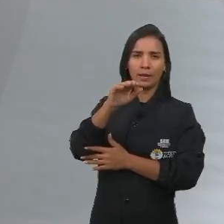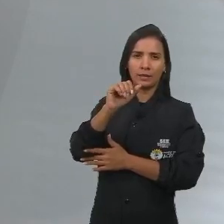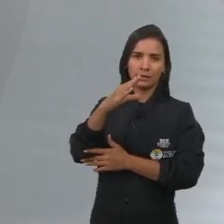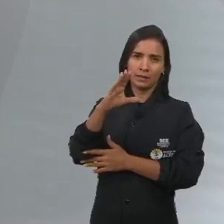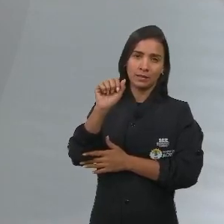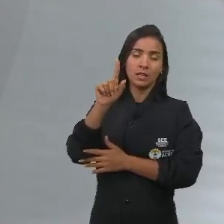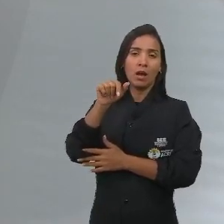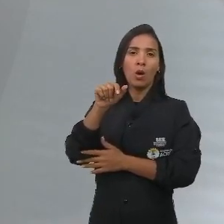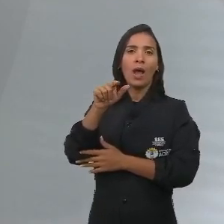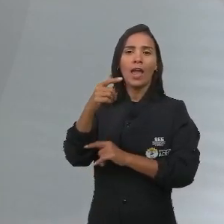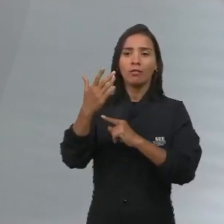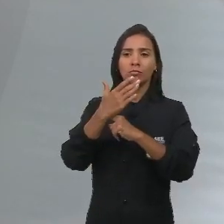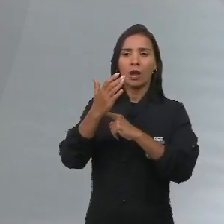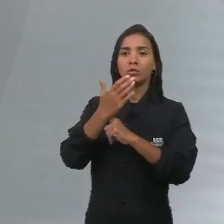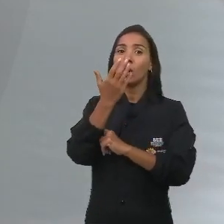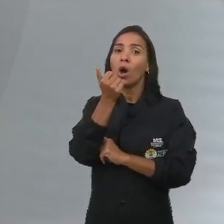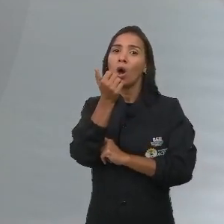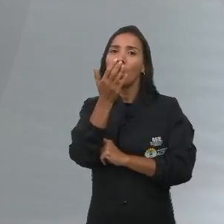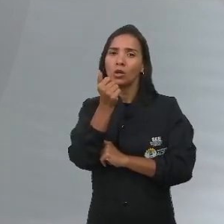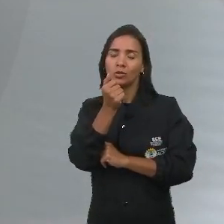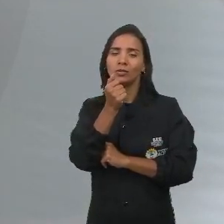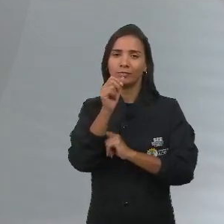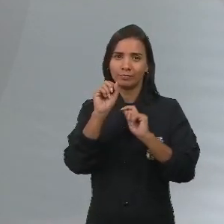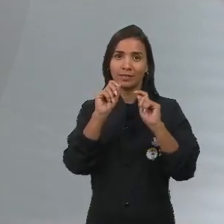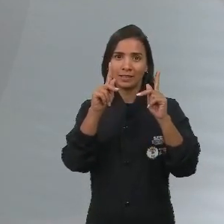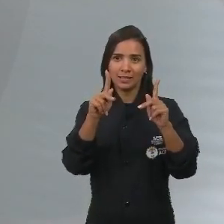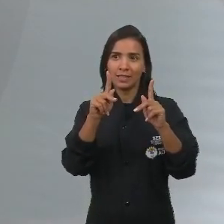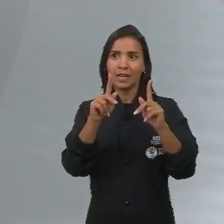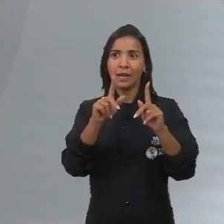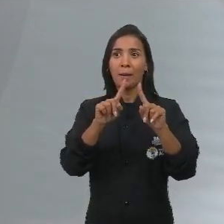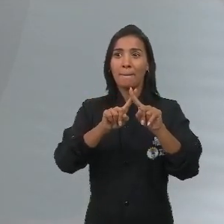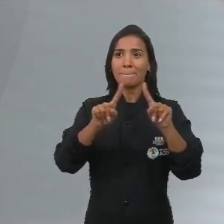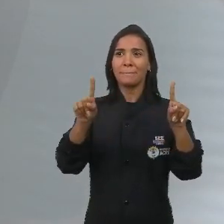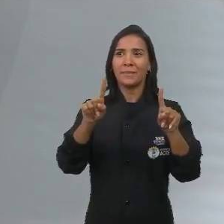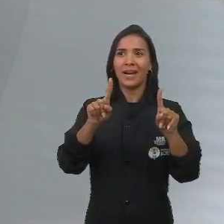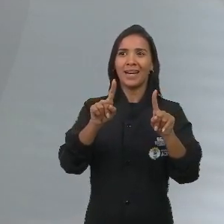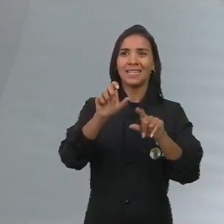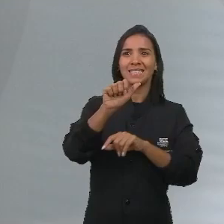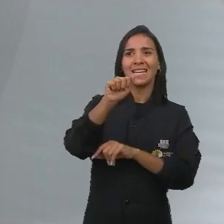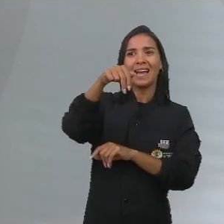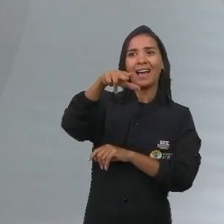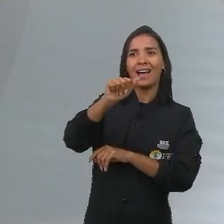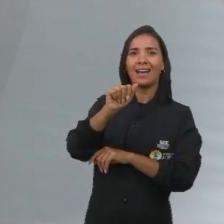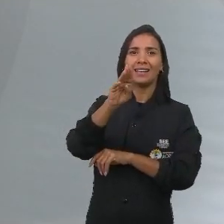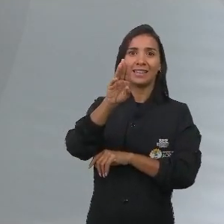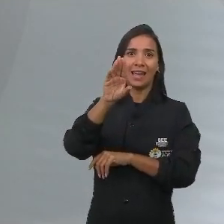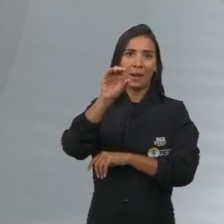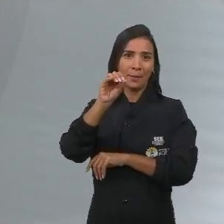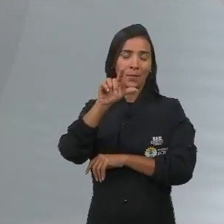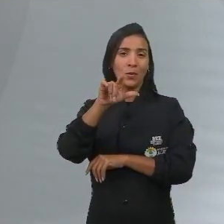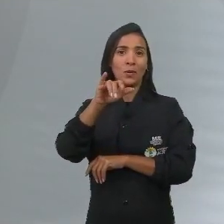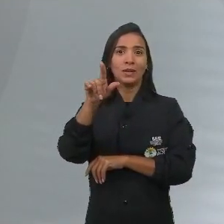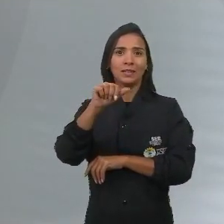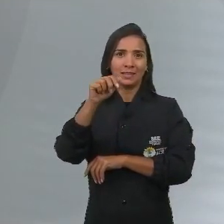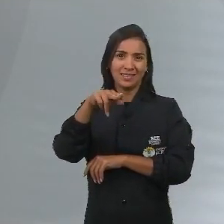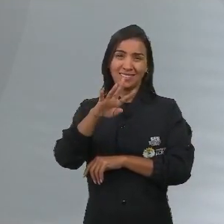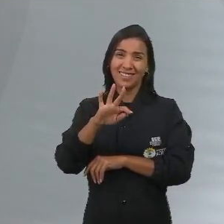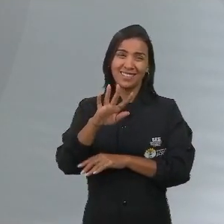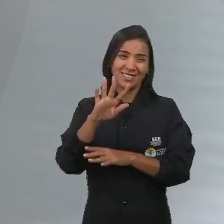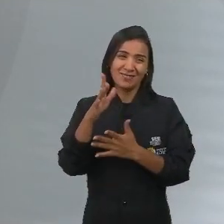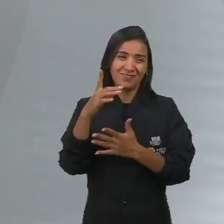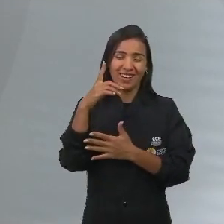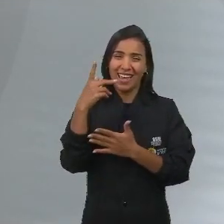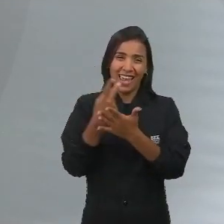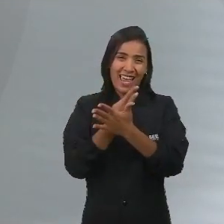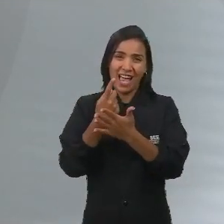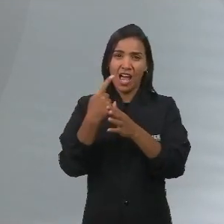como alimentação é um quebr galho do anabolizante como ali uma forma de Hum vamos sabotar aqui um pouquinho os resultados entender